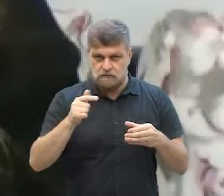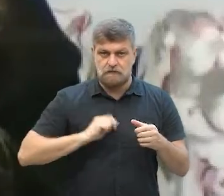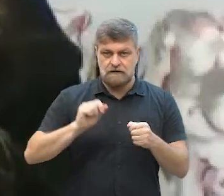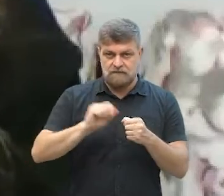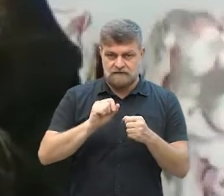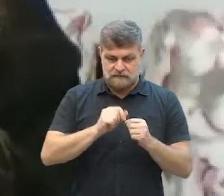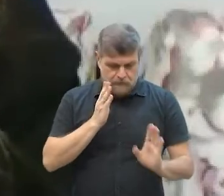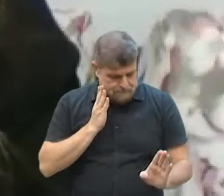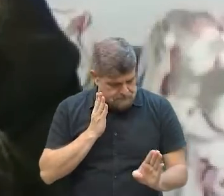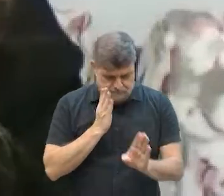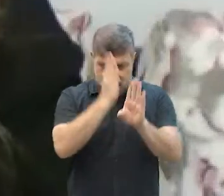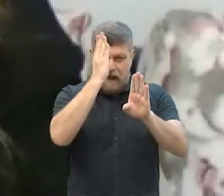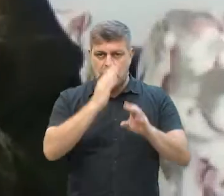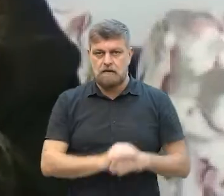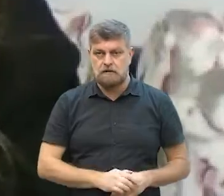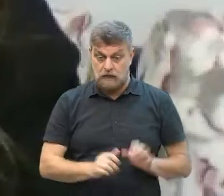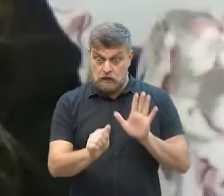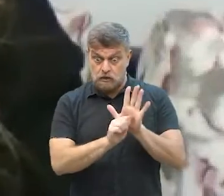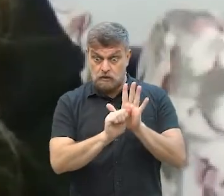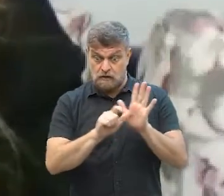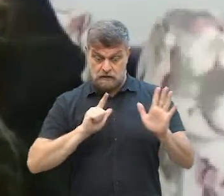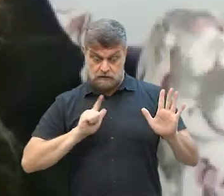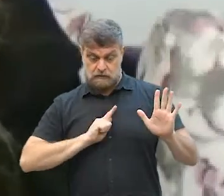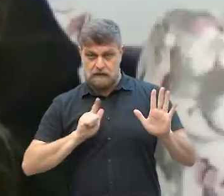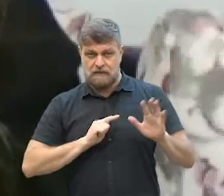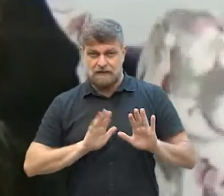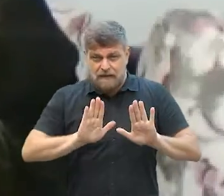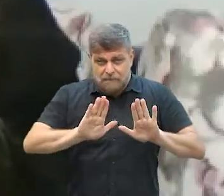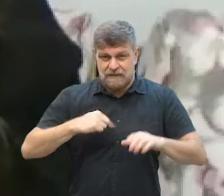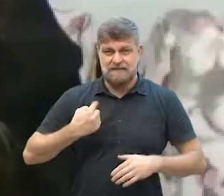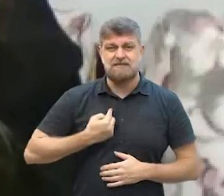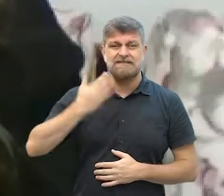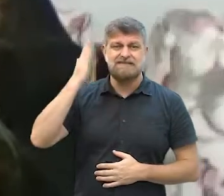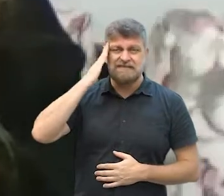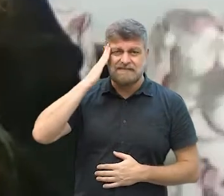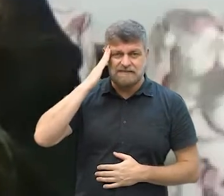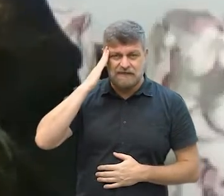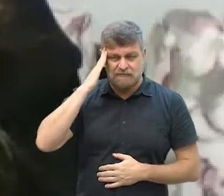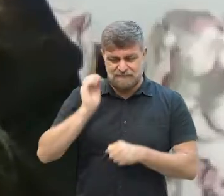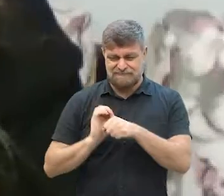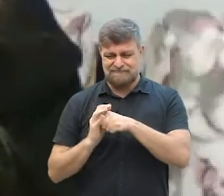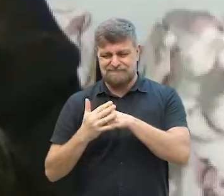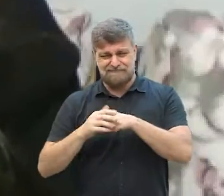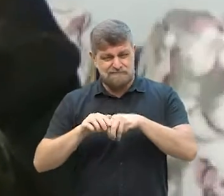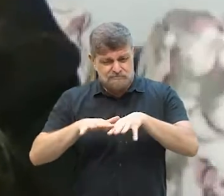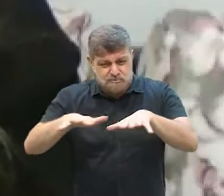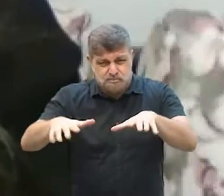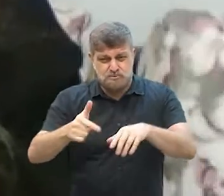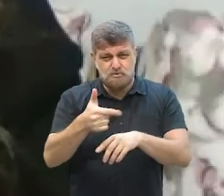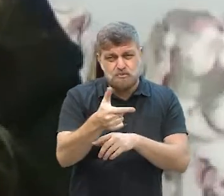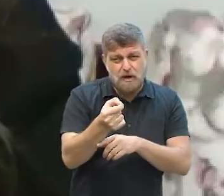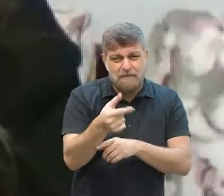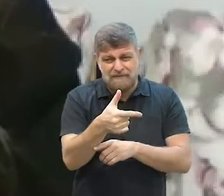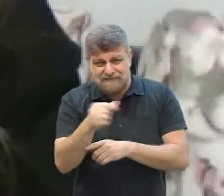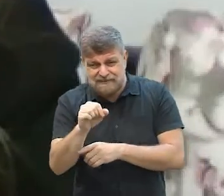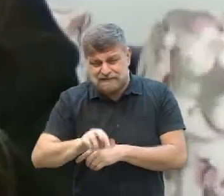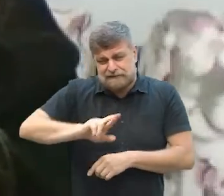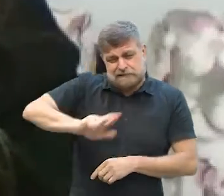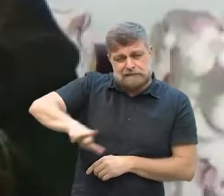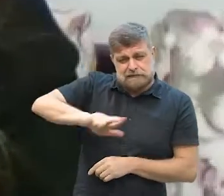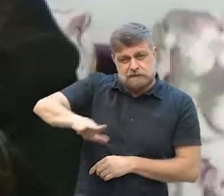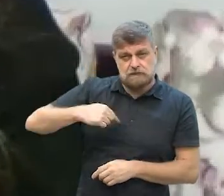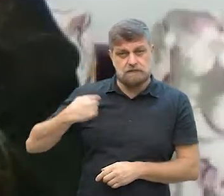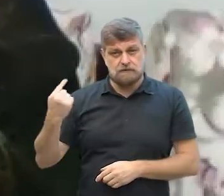fizesse a detecção da droga. Porém, a gente sabe que 2020 foi um ano bem atípico, nós